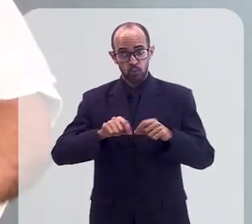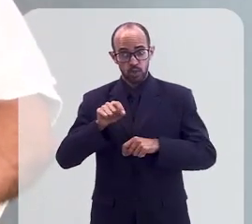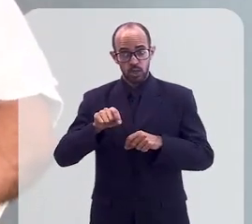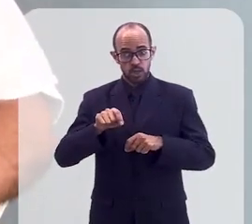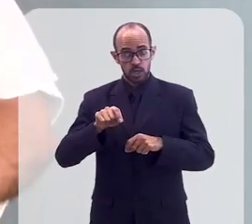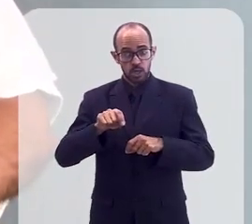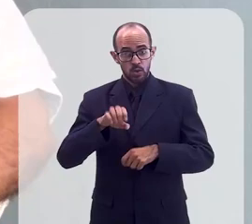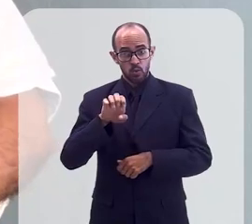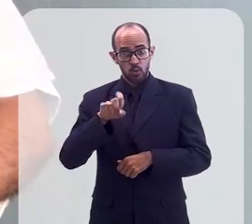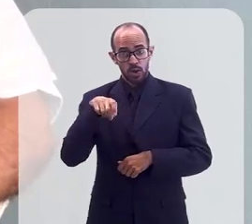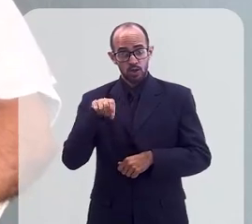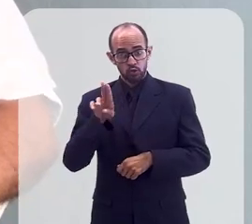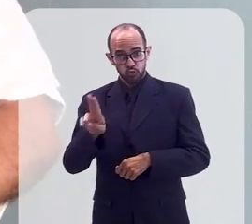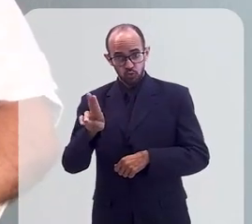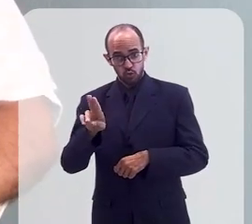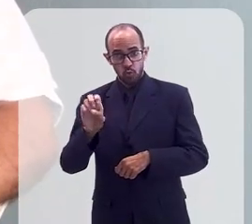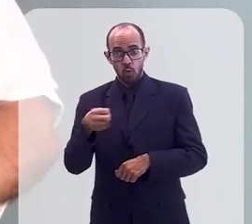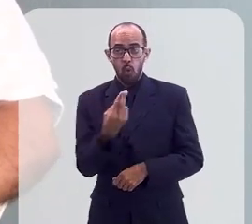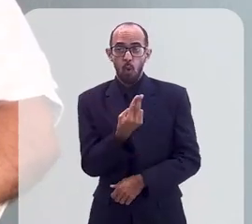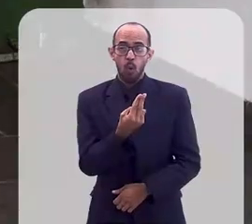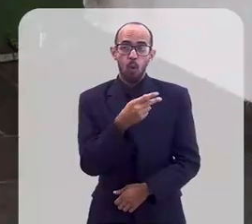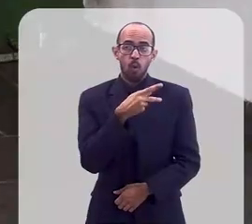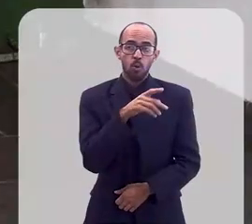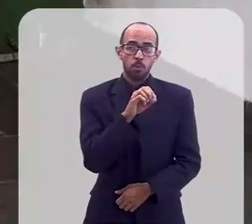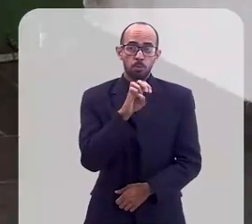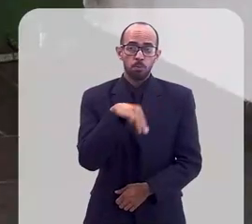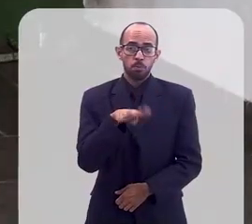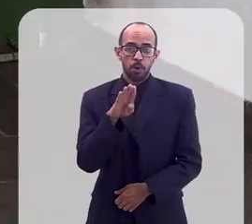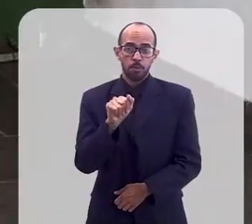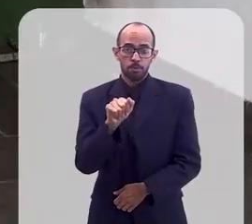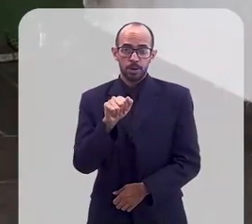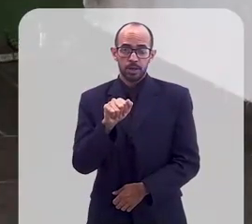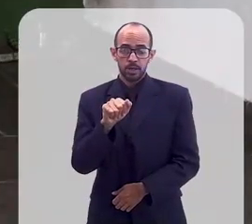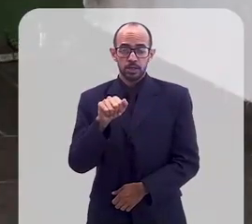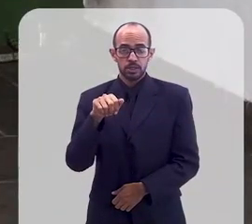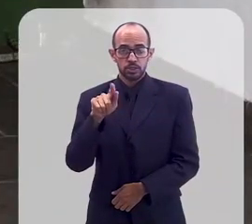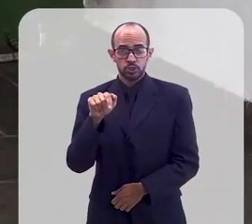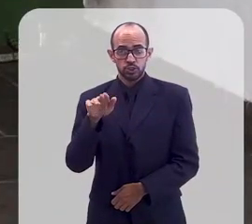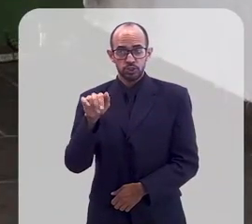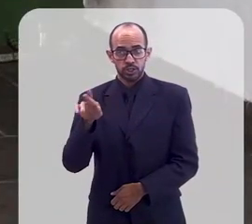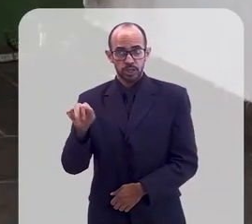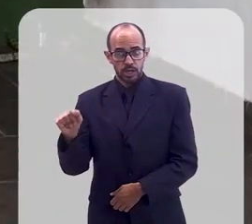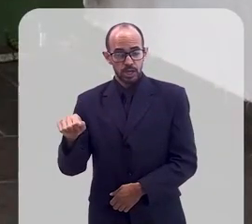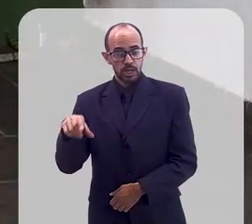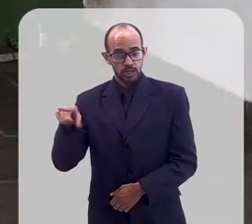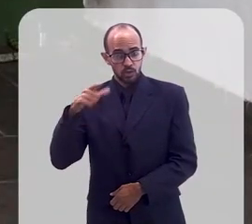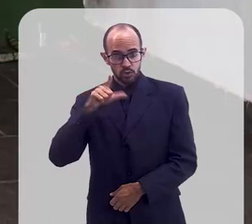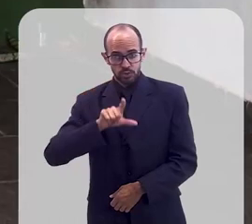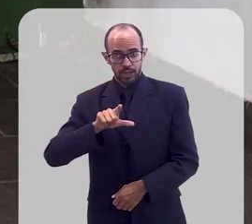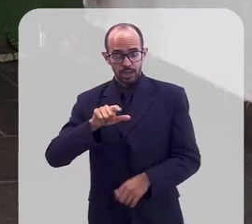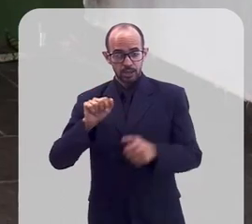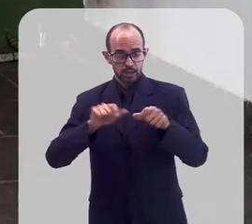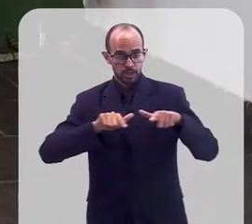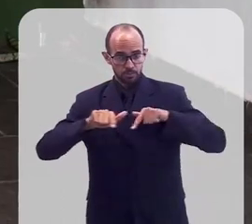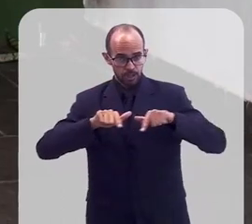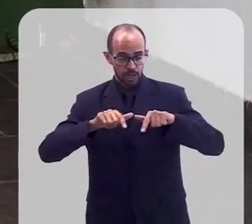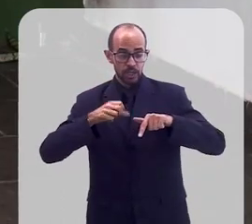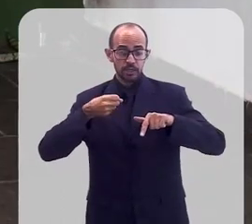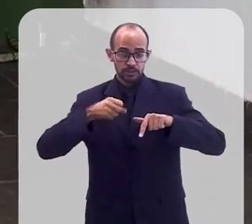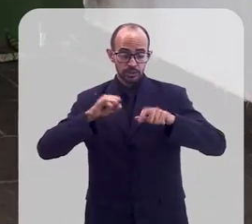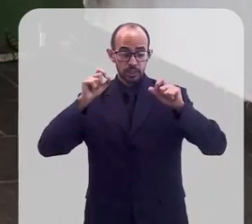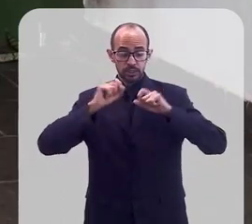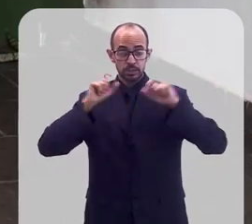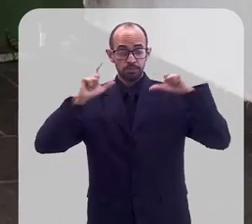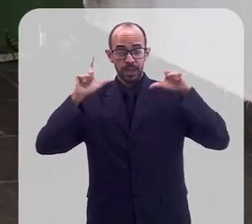ele só é Exu, só é pombagira se ele for despertado. Porque antes ele não vai ser um espírito normal. Uhum. Muito, muito que bem, que